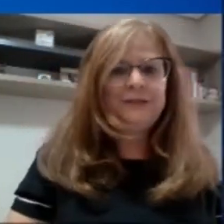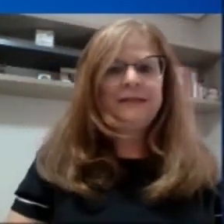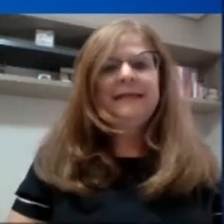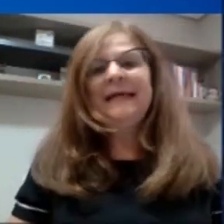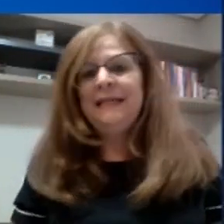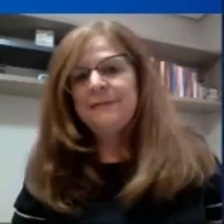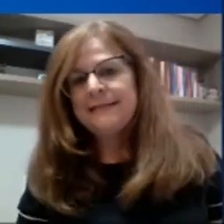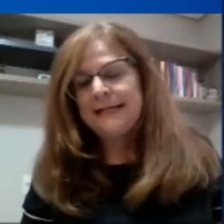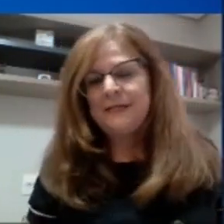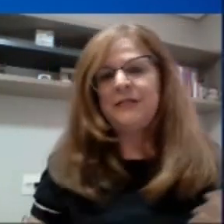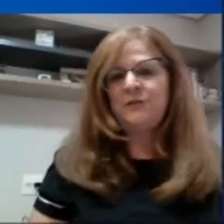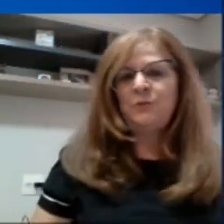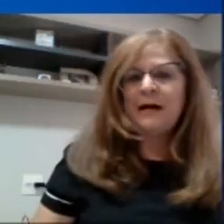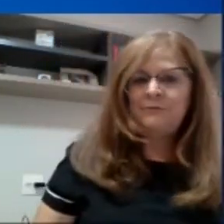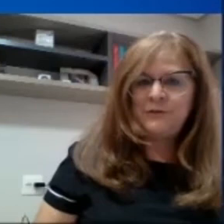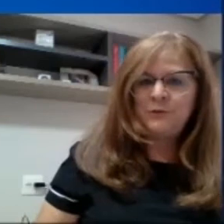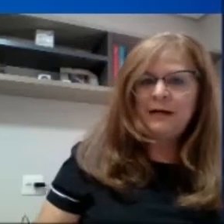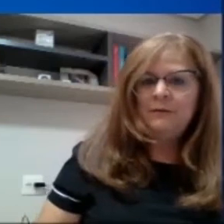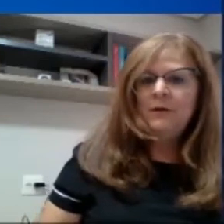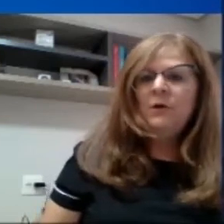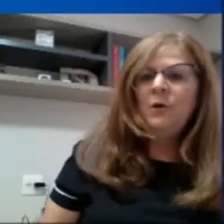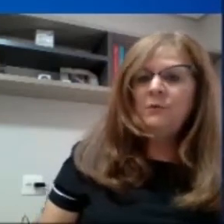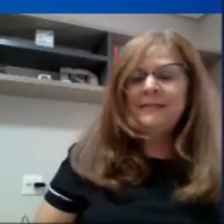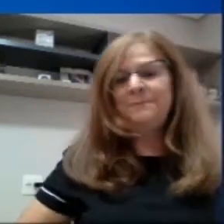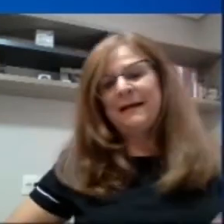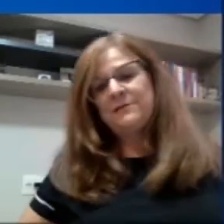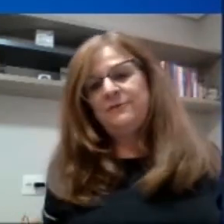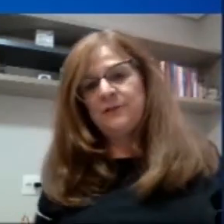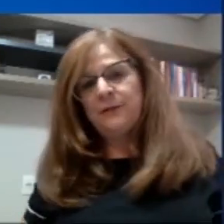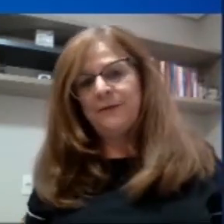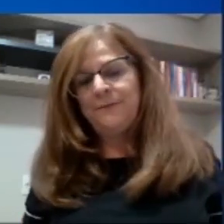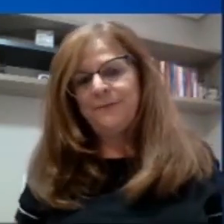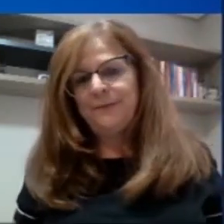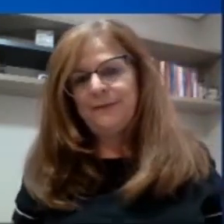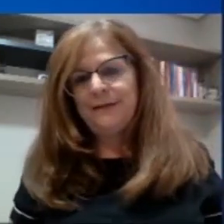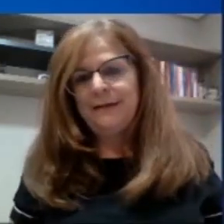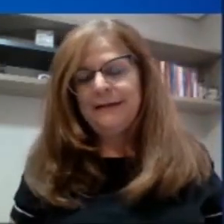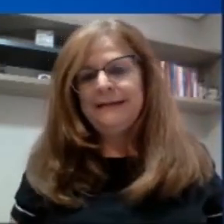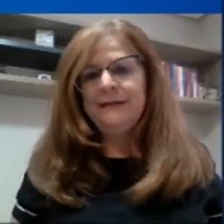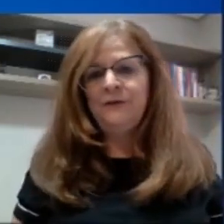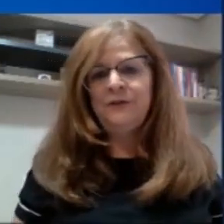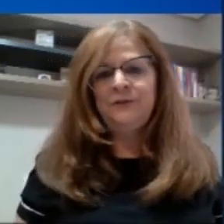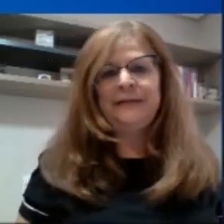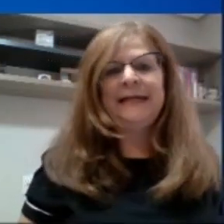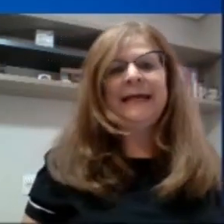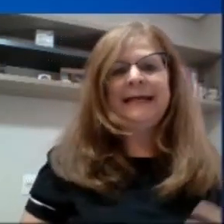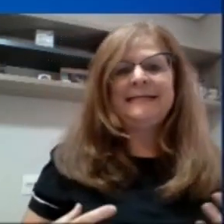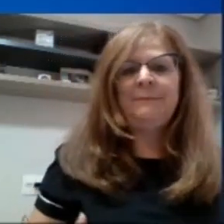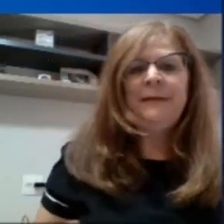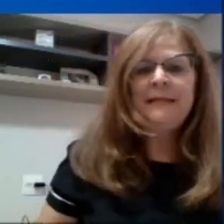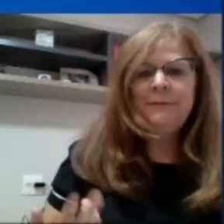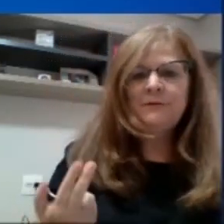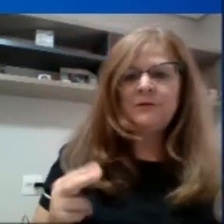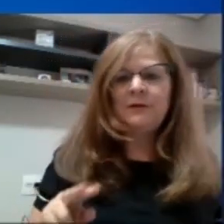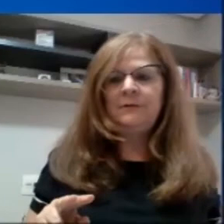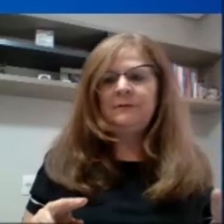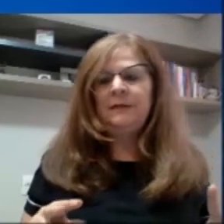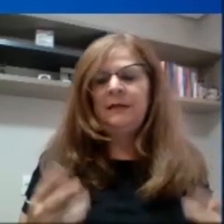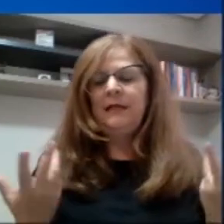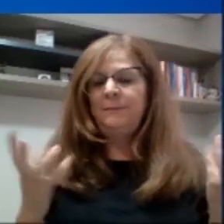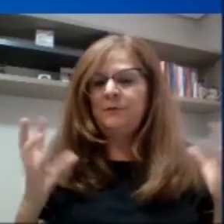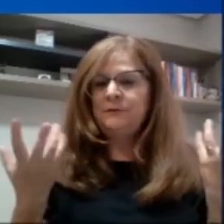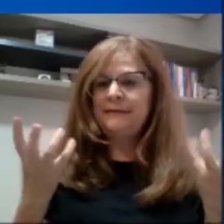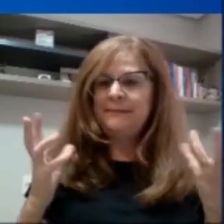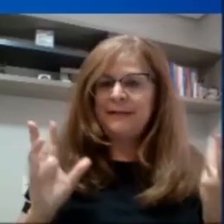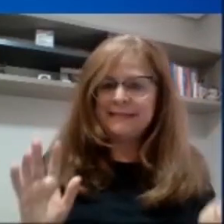anteriormente, que a Libras ela é gestual visual ou espaço visual. Então eu digo que ela é recebida pelos olhos